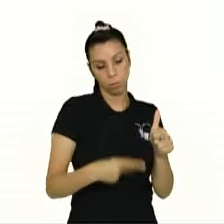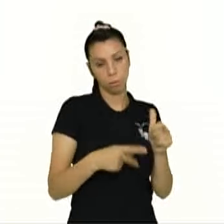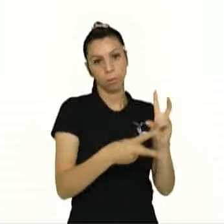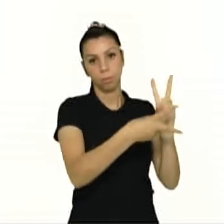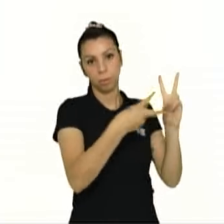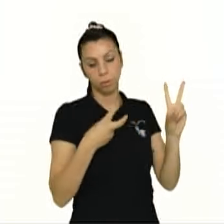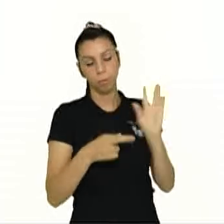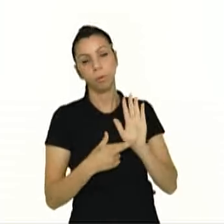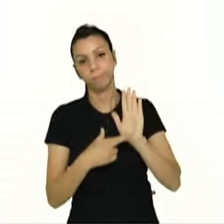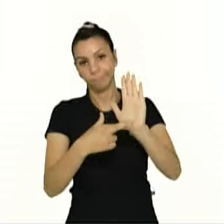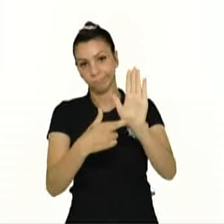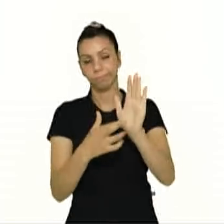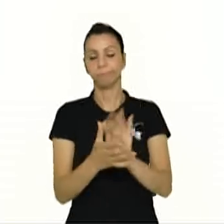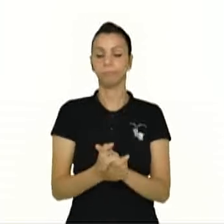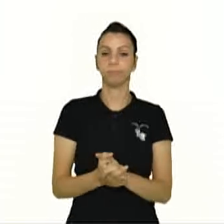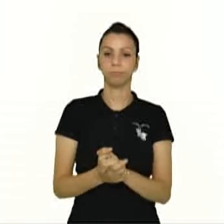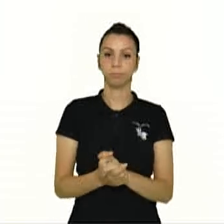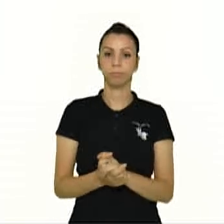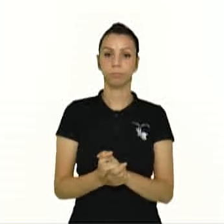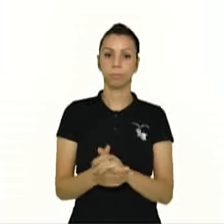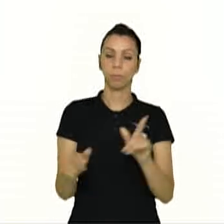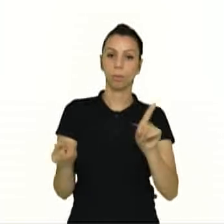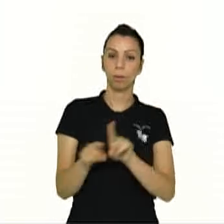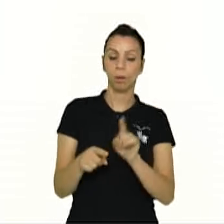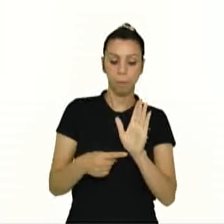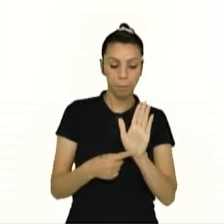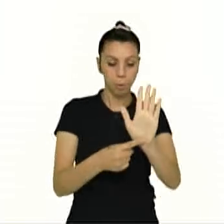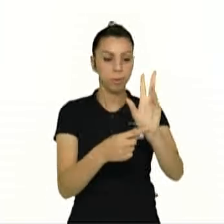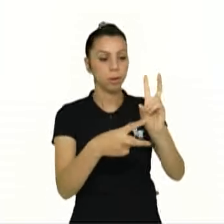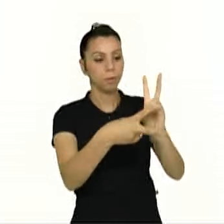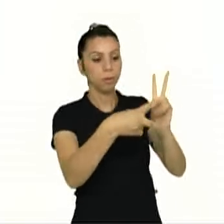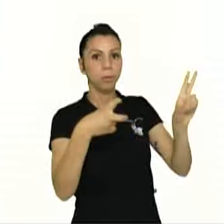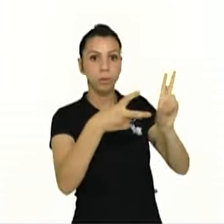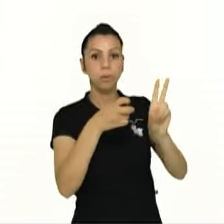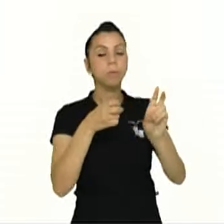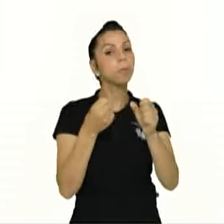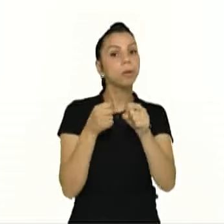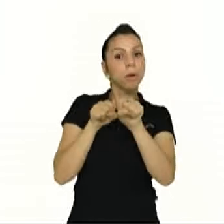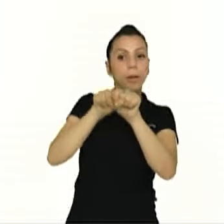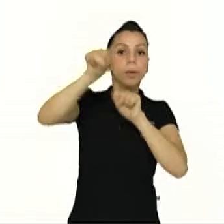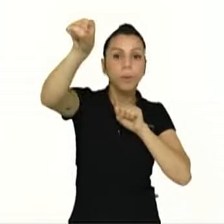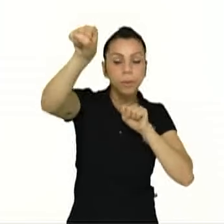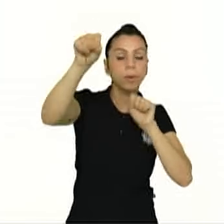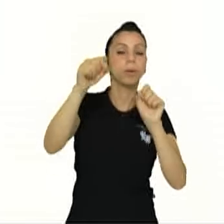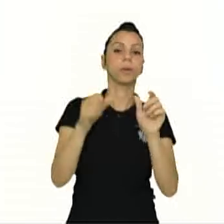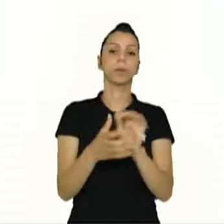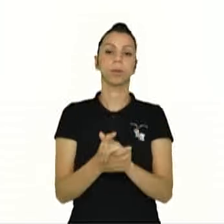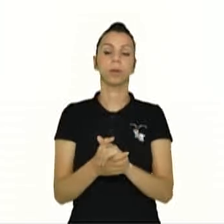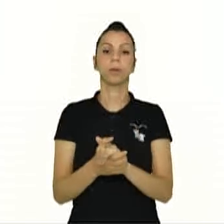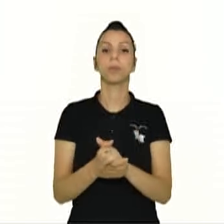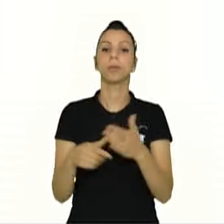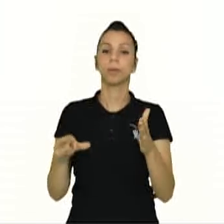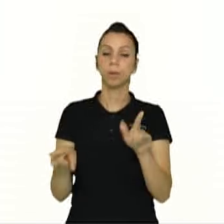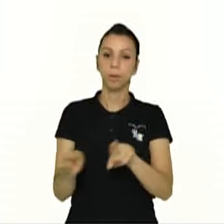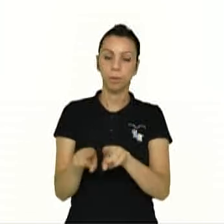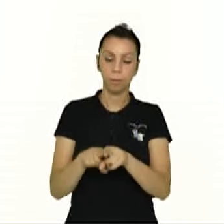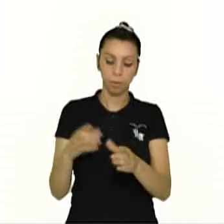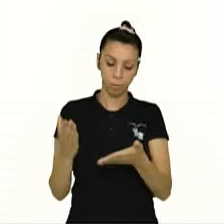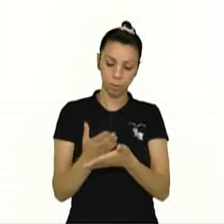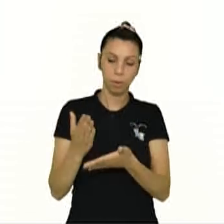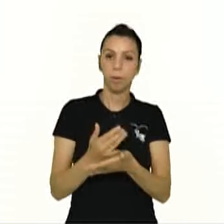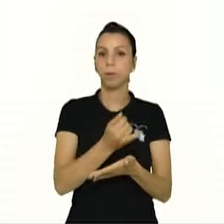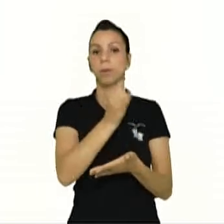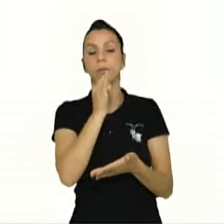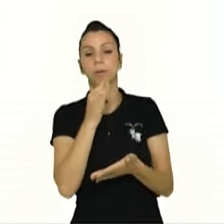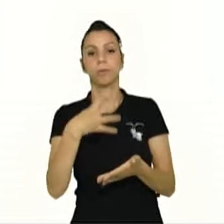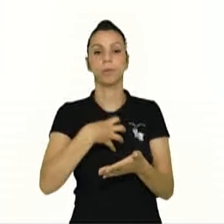Aí, continuando, apresentava os indígenas como heróis e heroínas. Uma das obras literárias que servem de exemplo desse